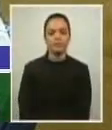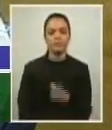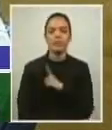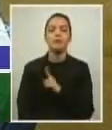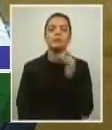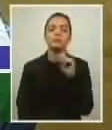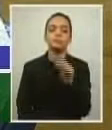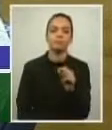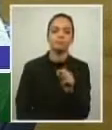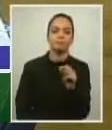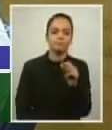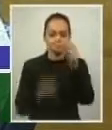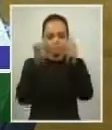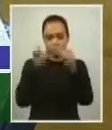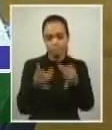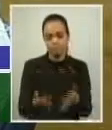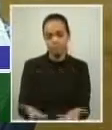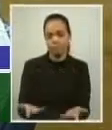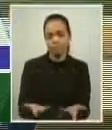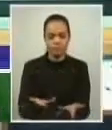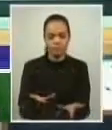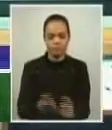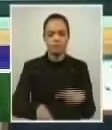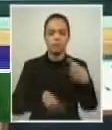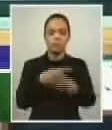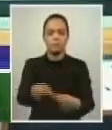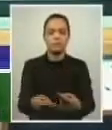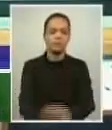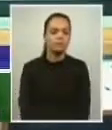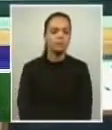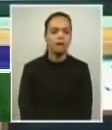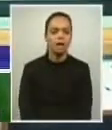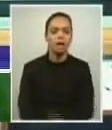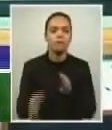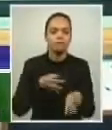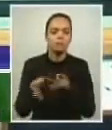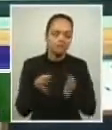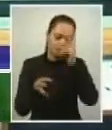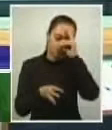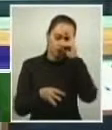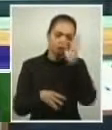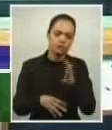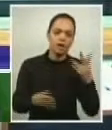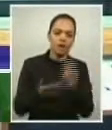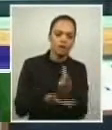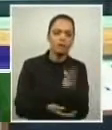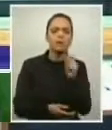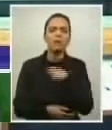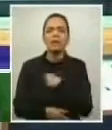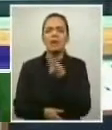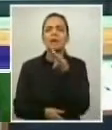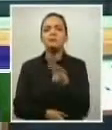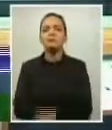uma justificativa posterior ao processo histórico que já viu ocorrido do que é que eu tô